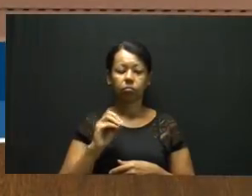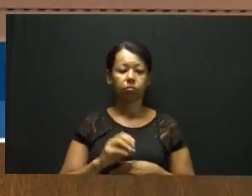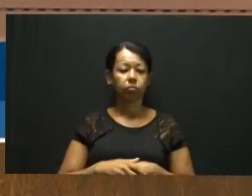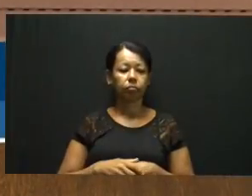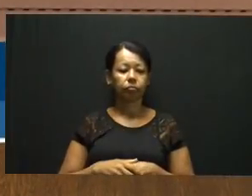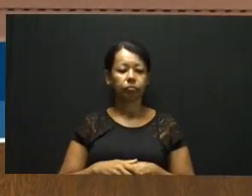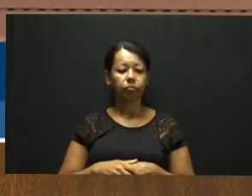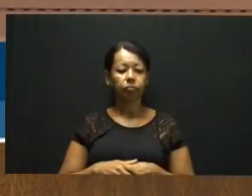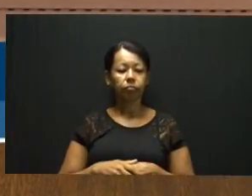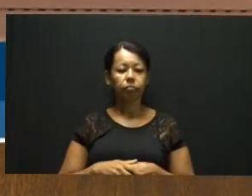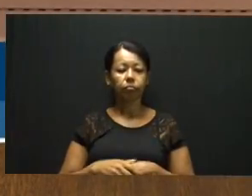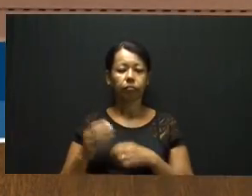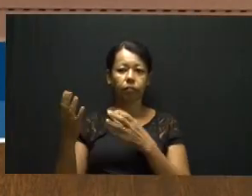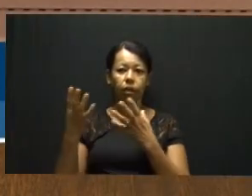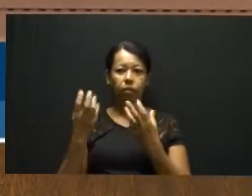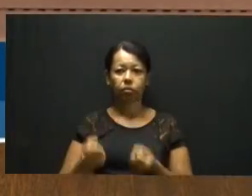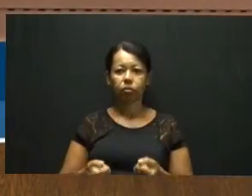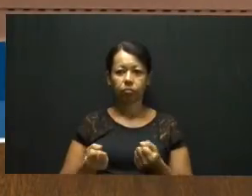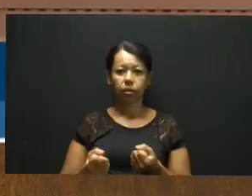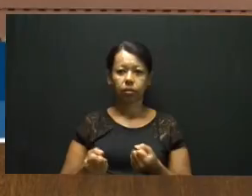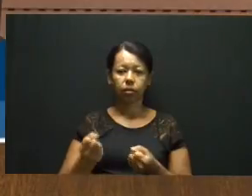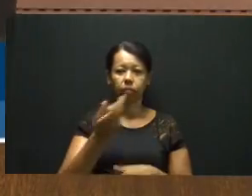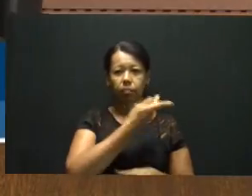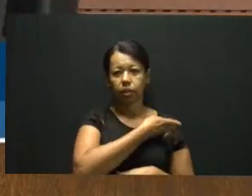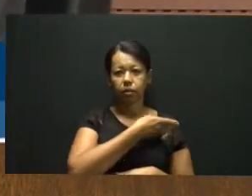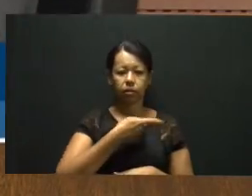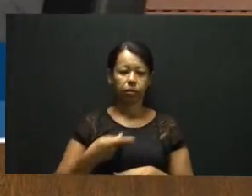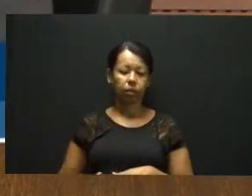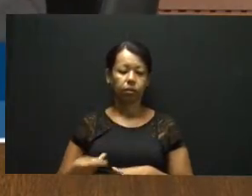Convido o vereador Rodrigo Alemão que assuma a presidência.